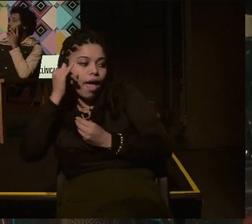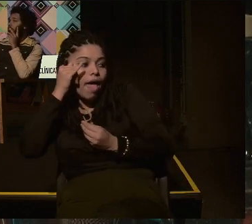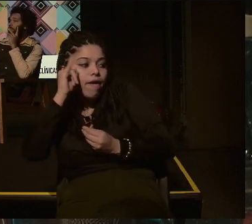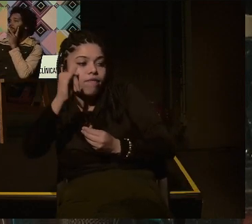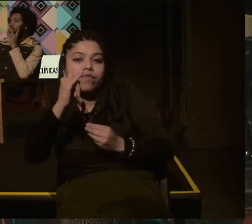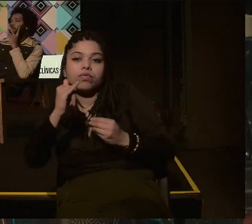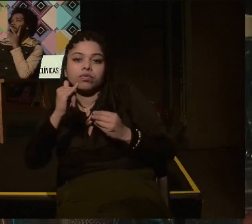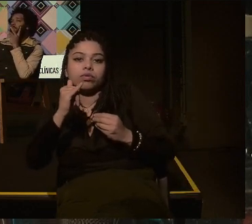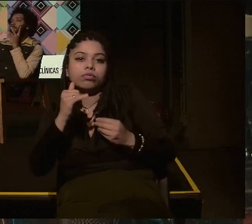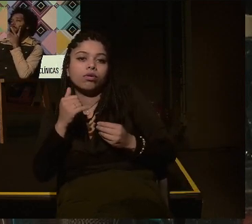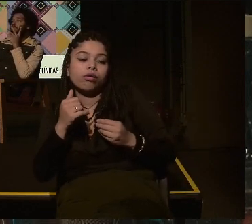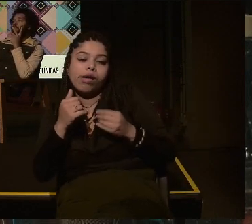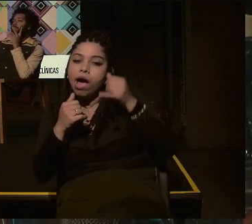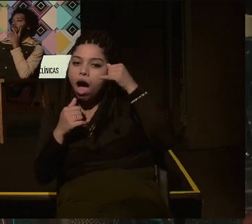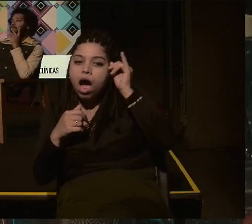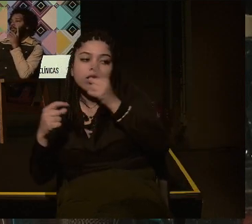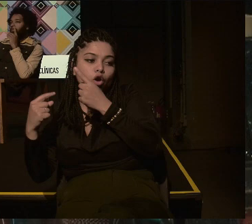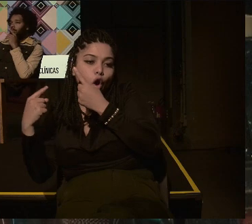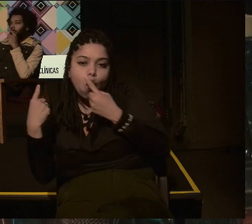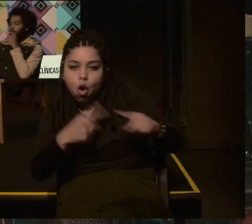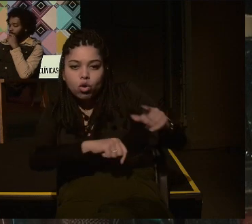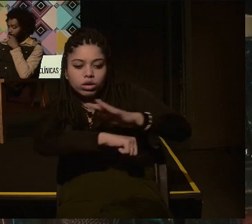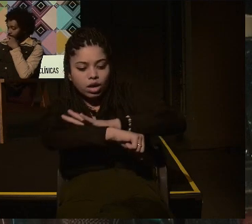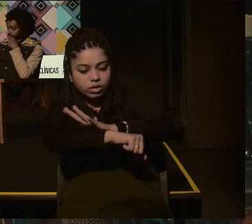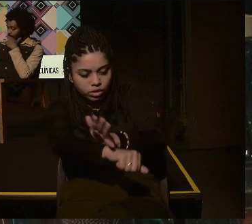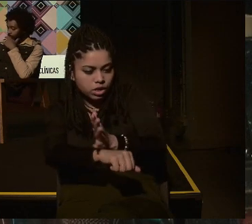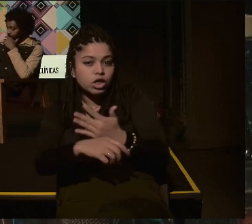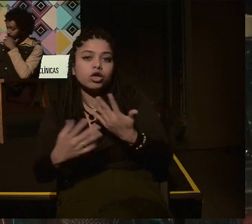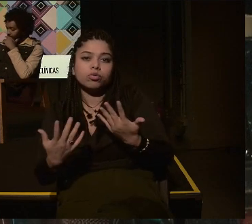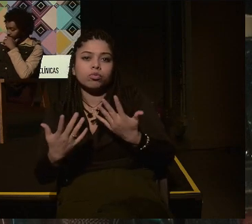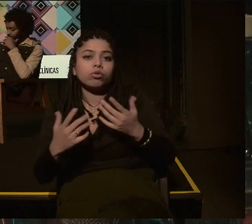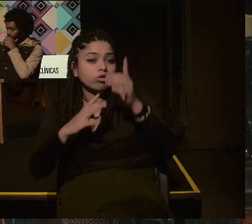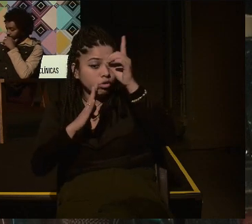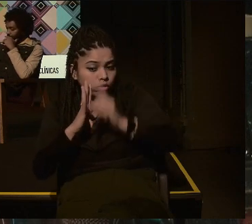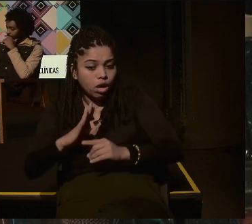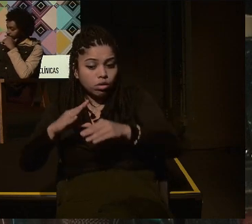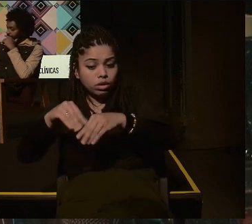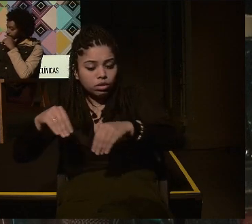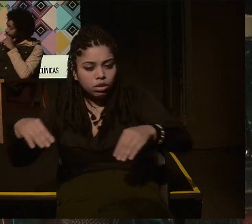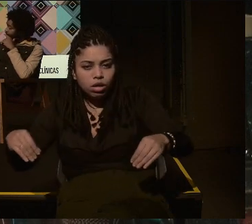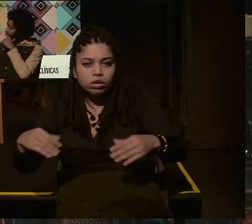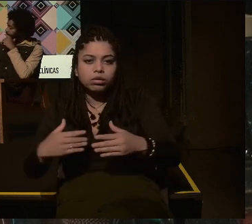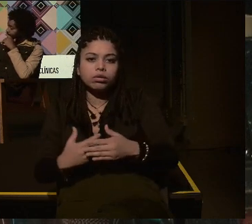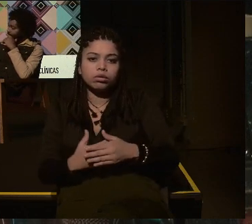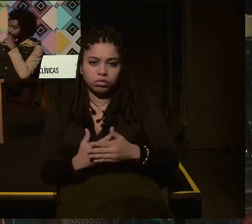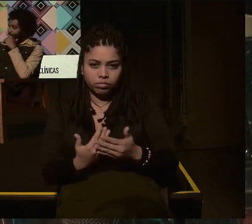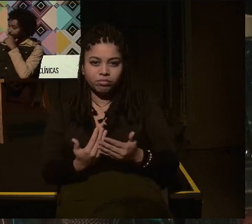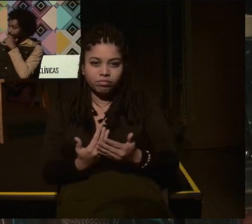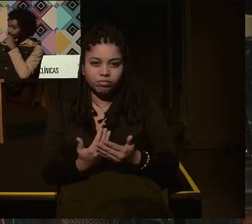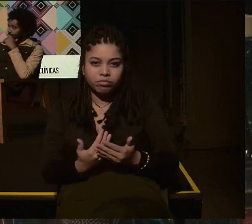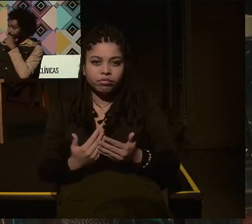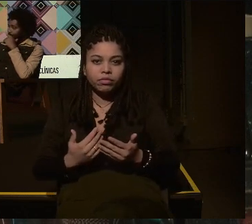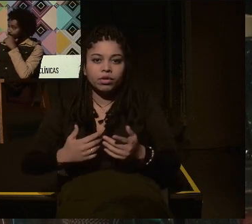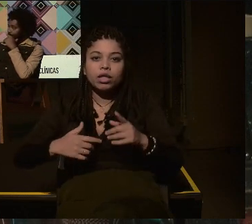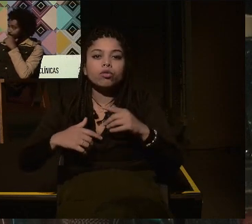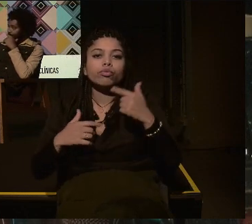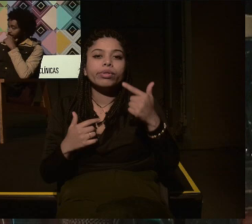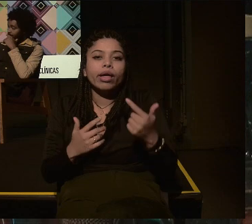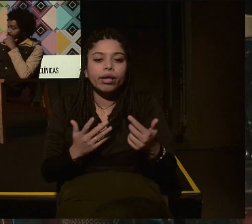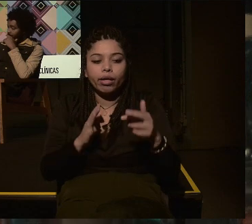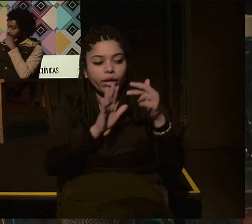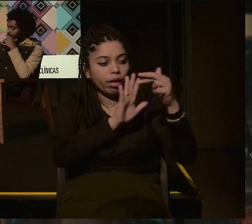coletiva, territorial, que não vai se dar provindo de manuais.